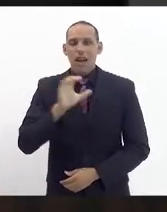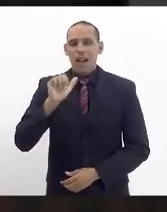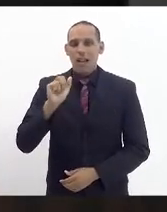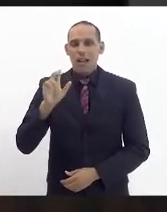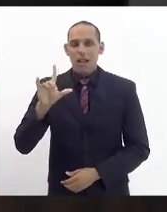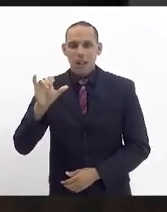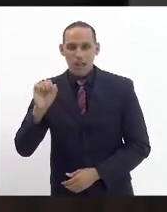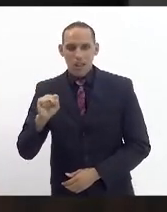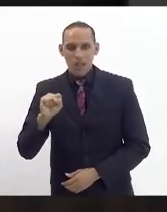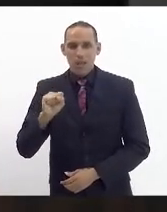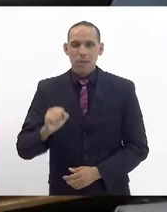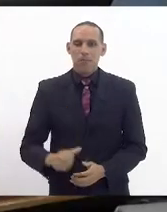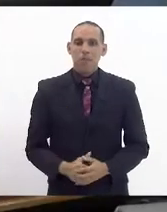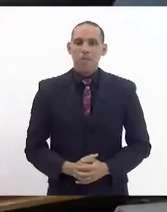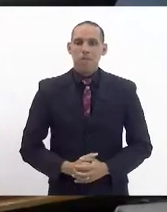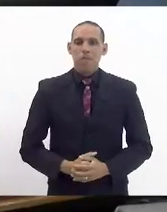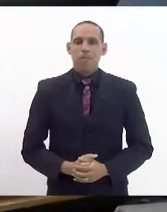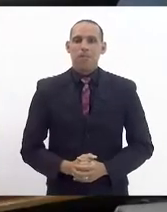Augusto.